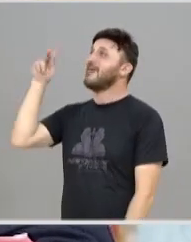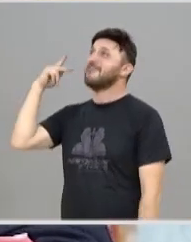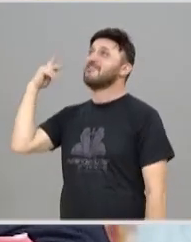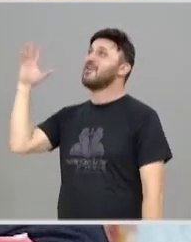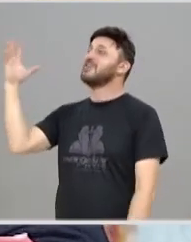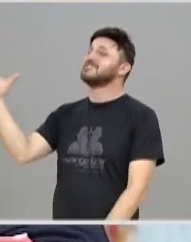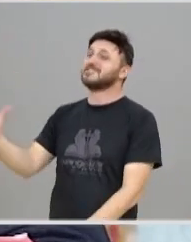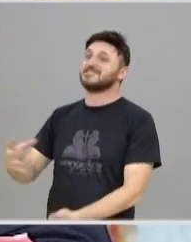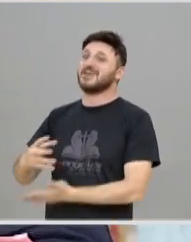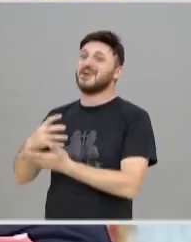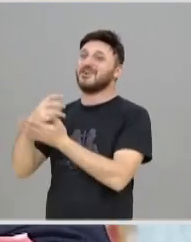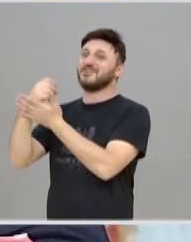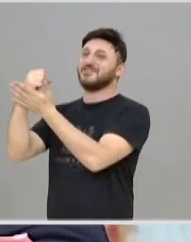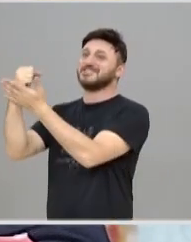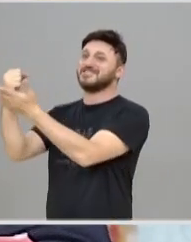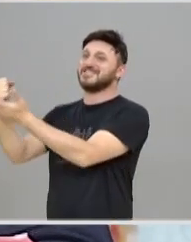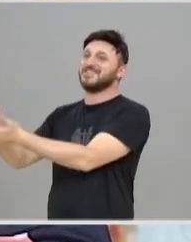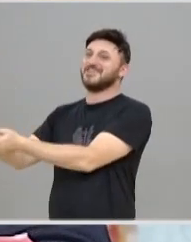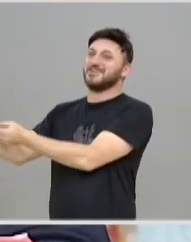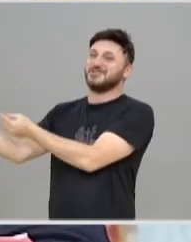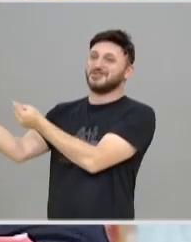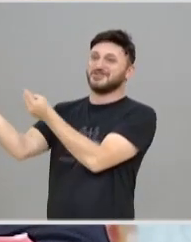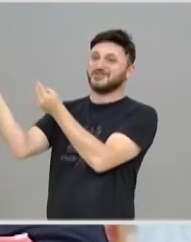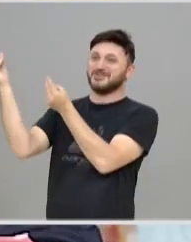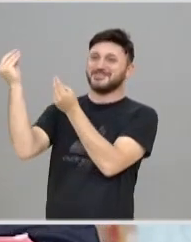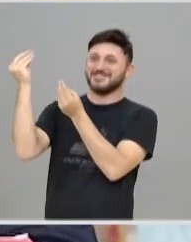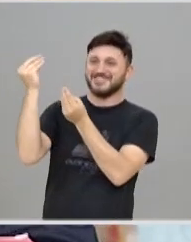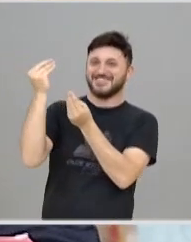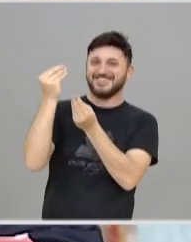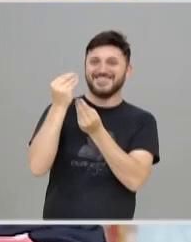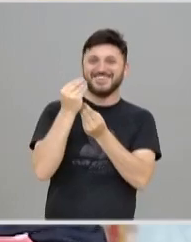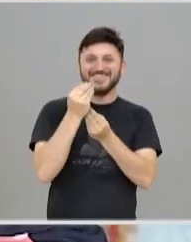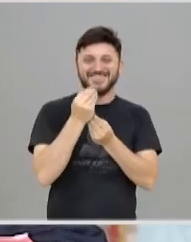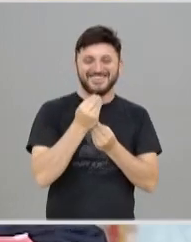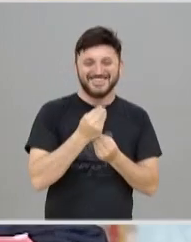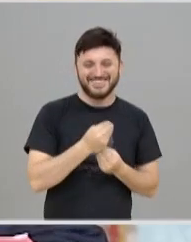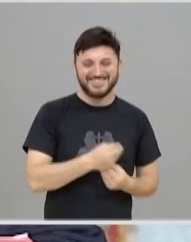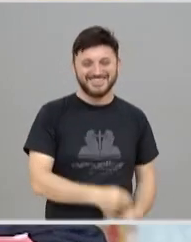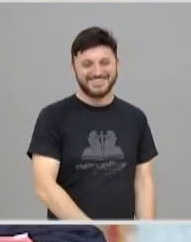e a vossa salvação nos